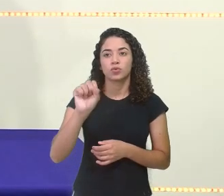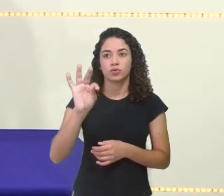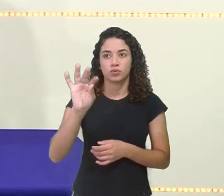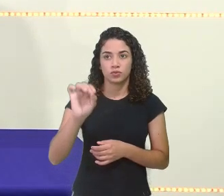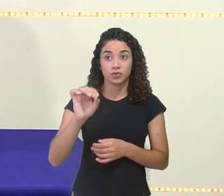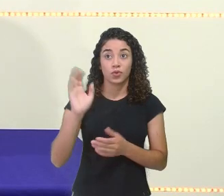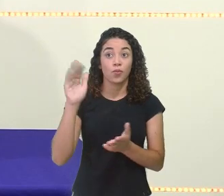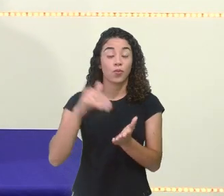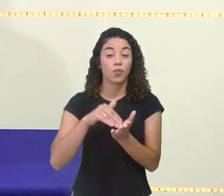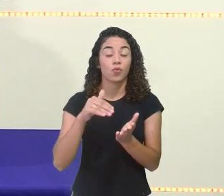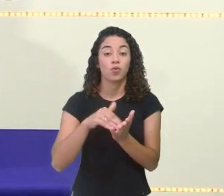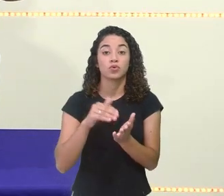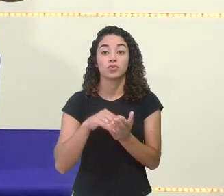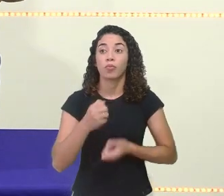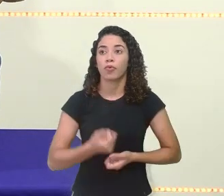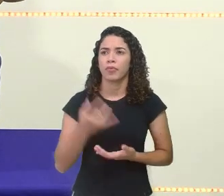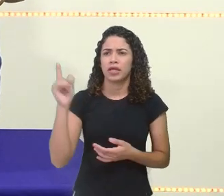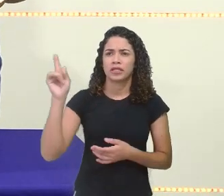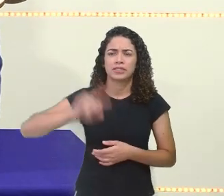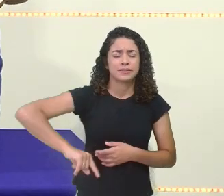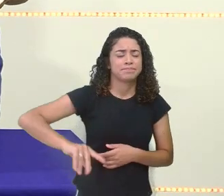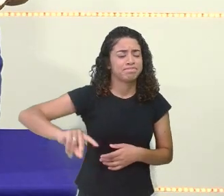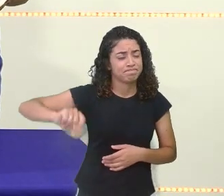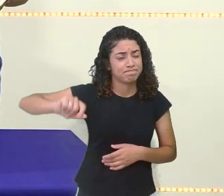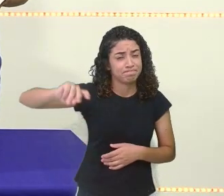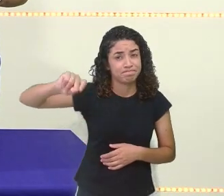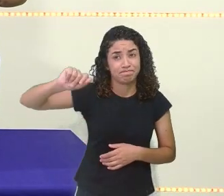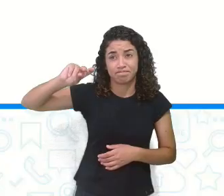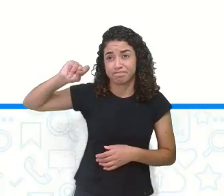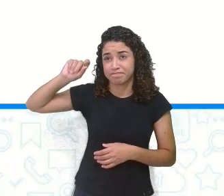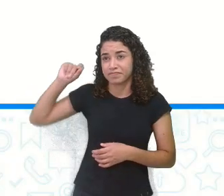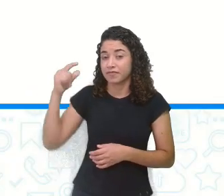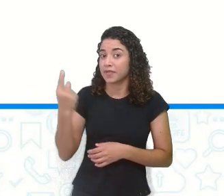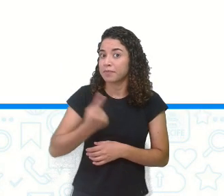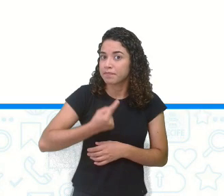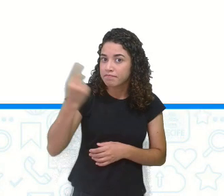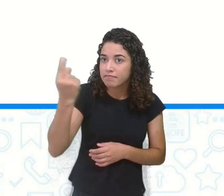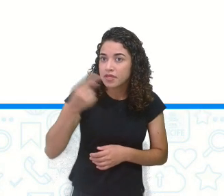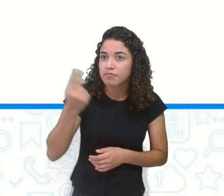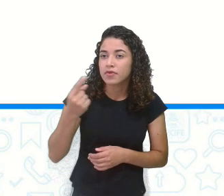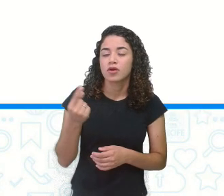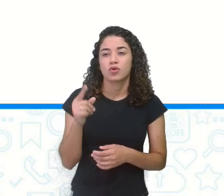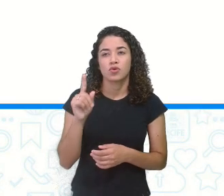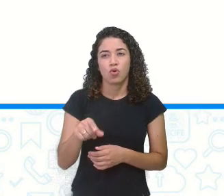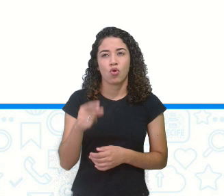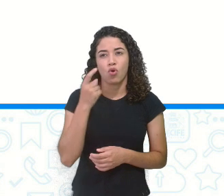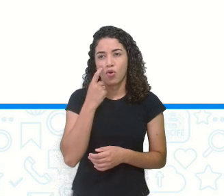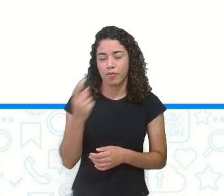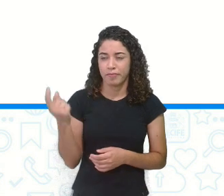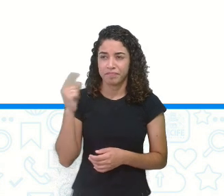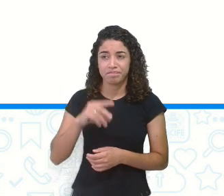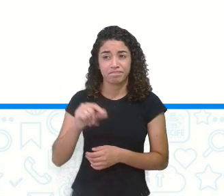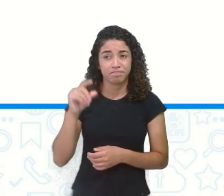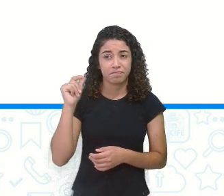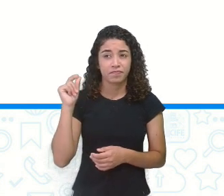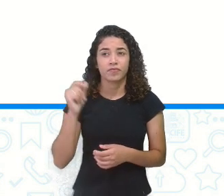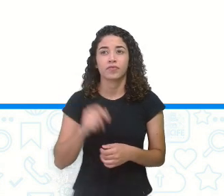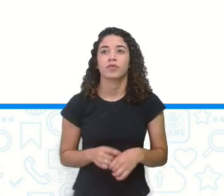poema, que é um poema bem antigo, foi o primeiro poema visual. Olha só como ele é antigo.